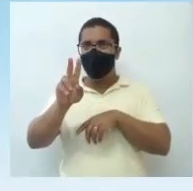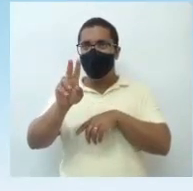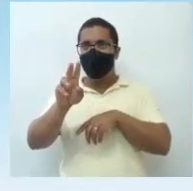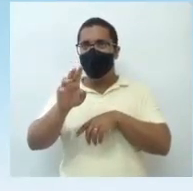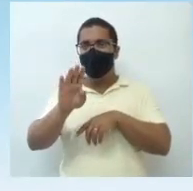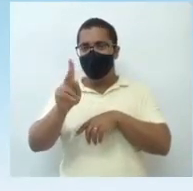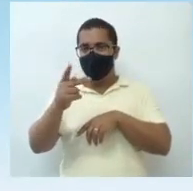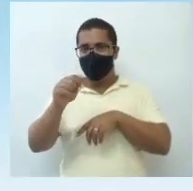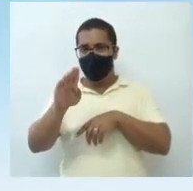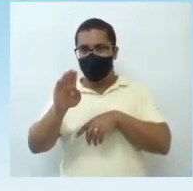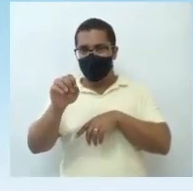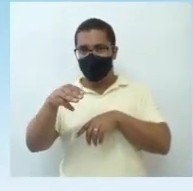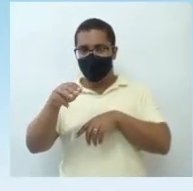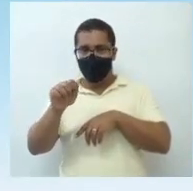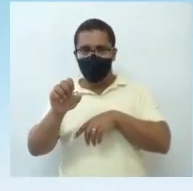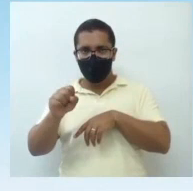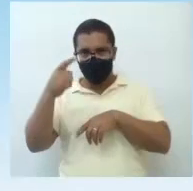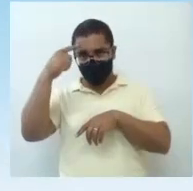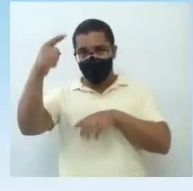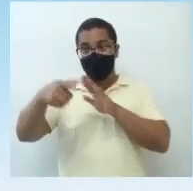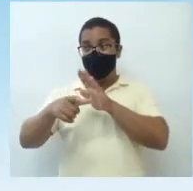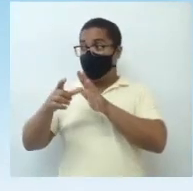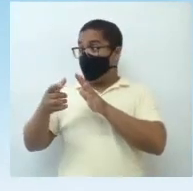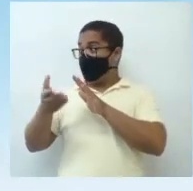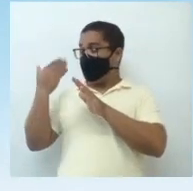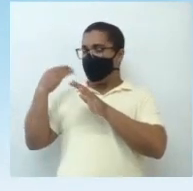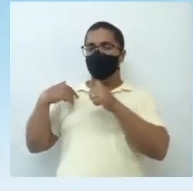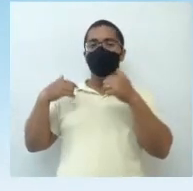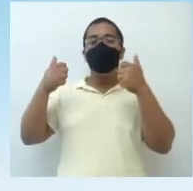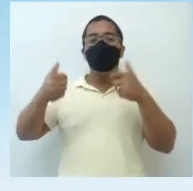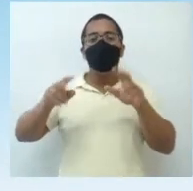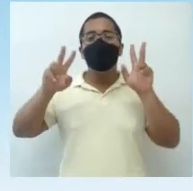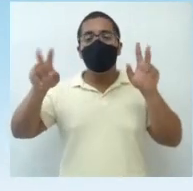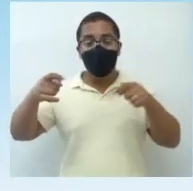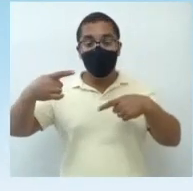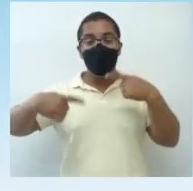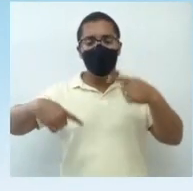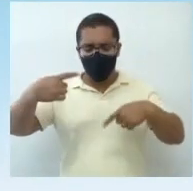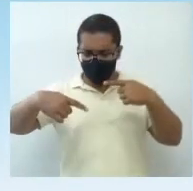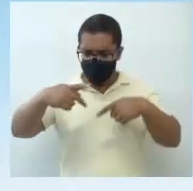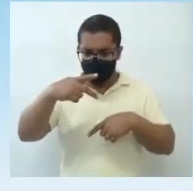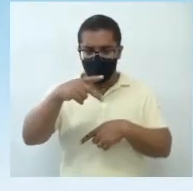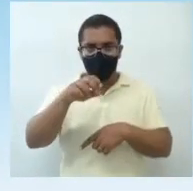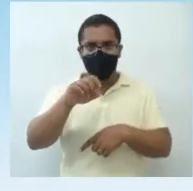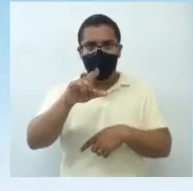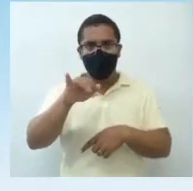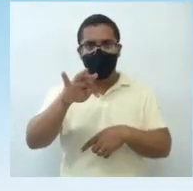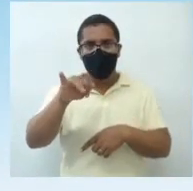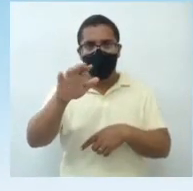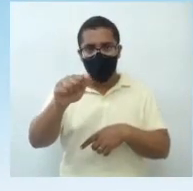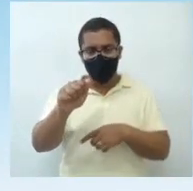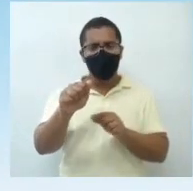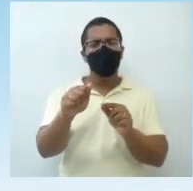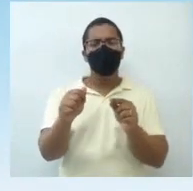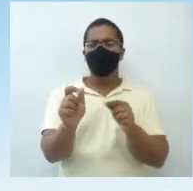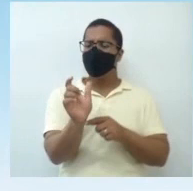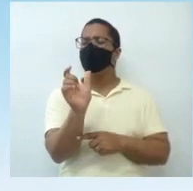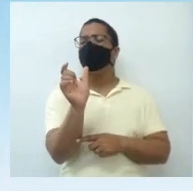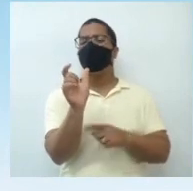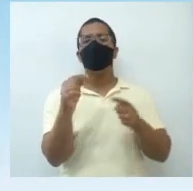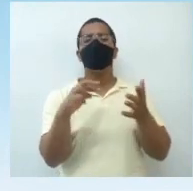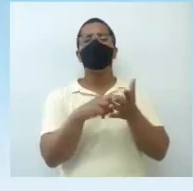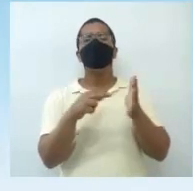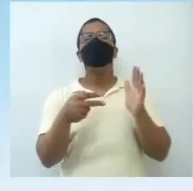você sobre o que é política lembro lembro não tem que lembrar galera política a palavra